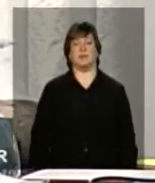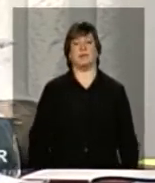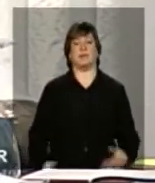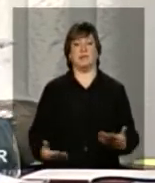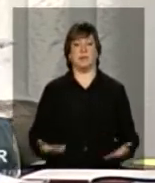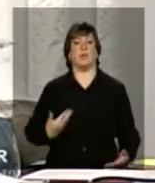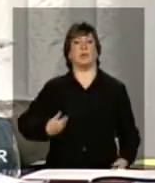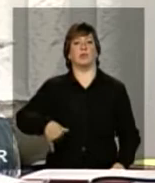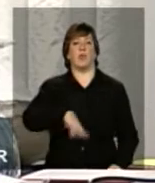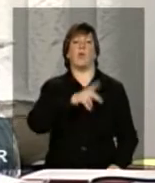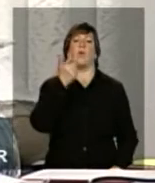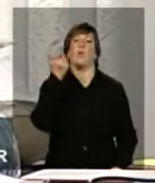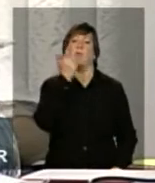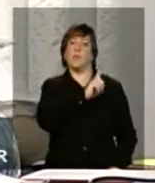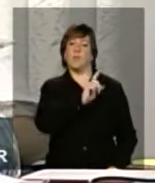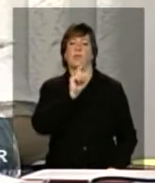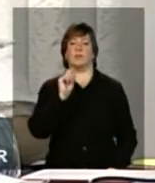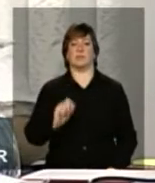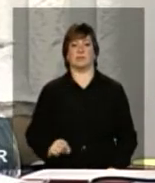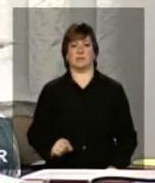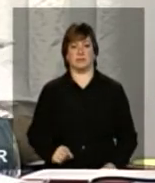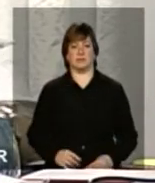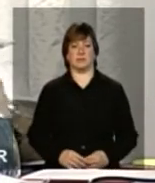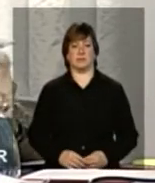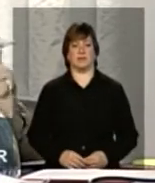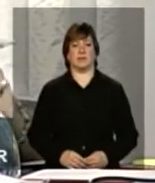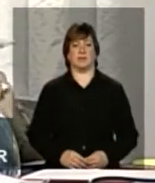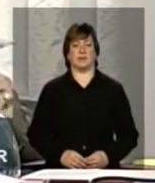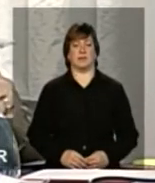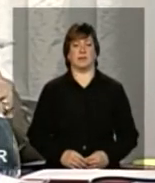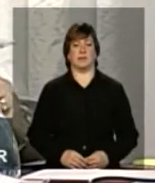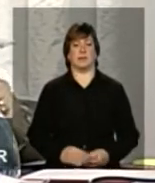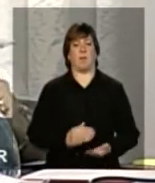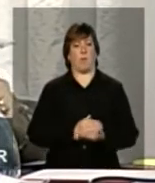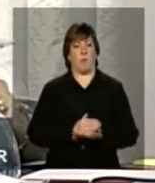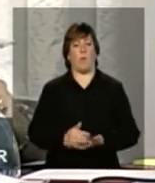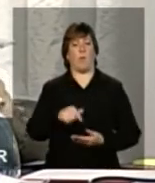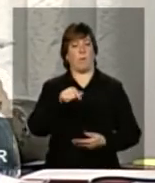conseguimos passar esta posição.